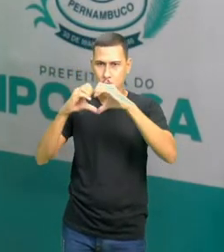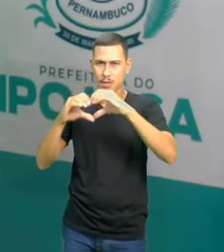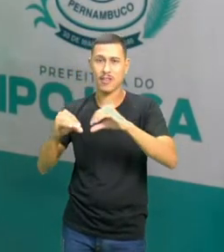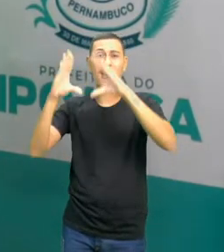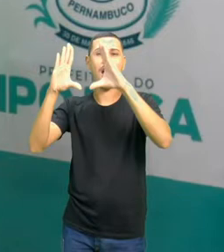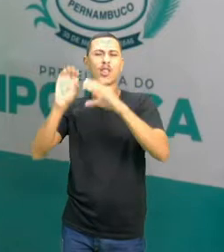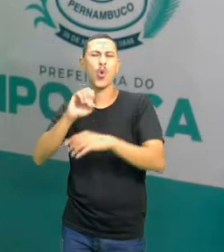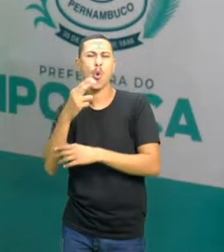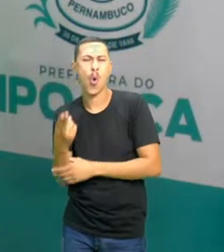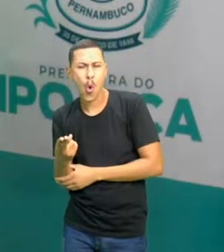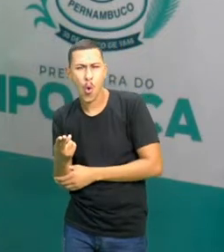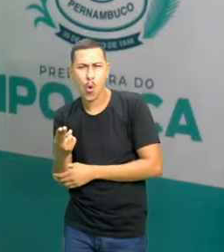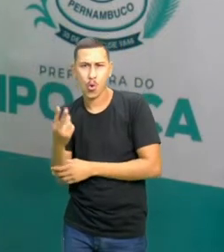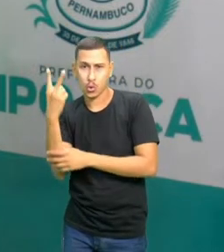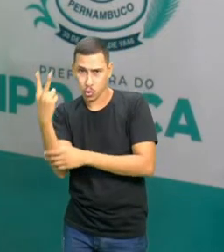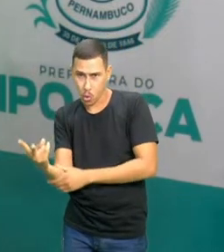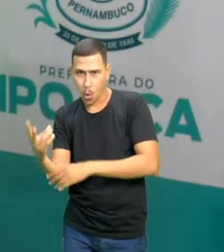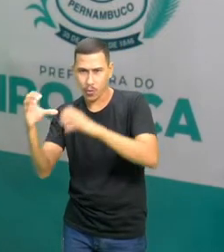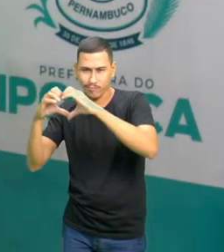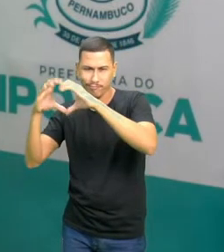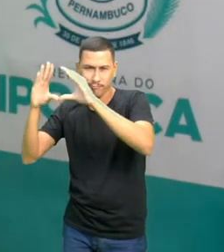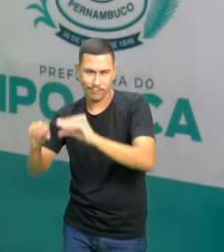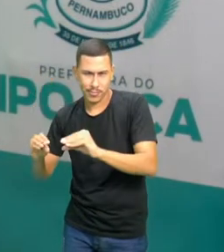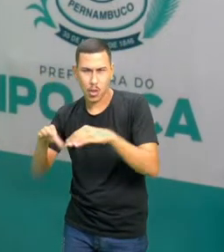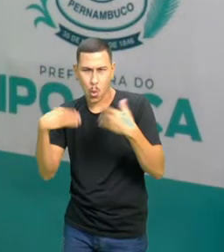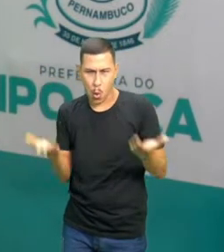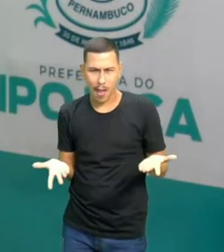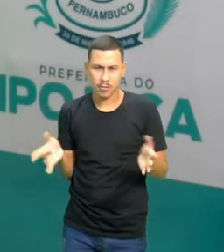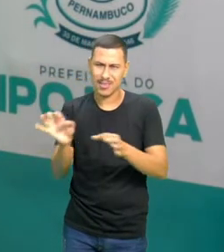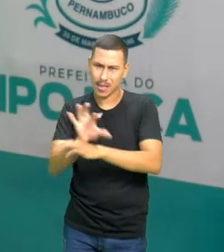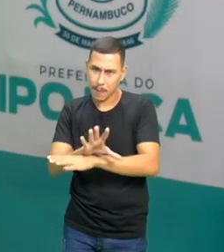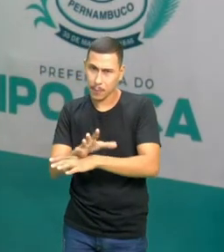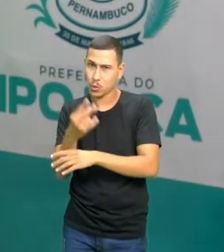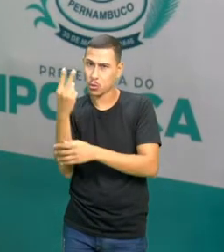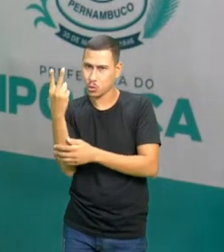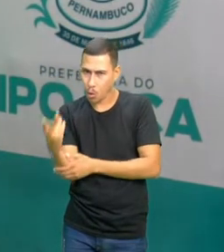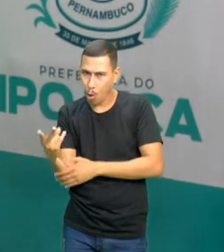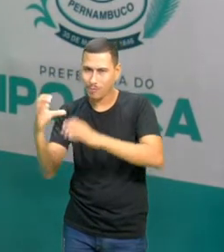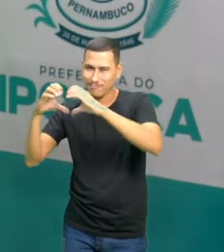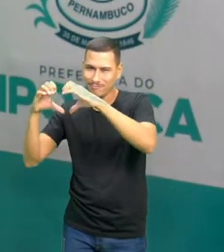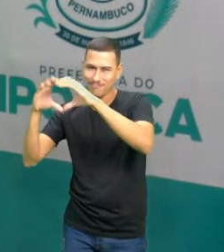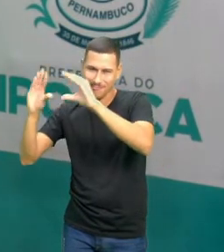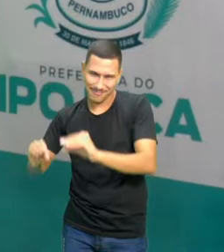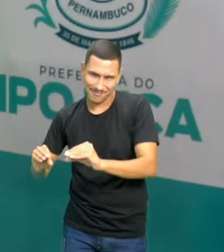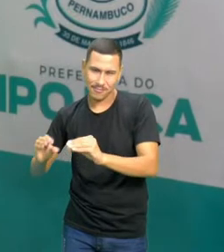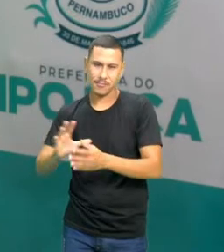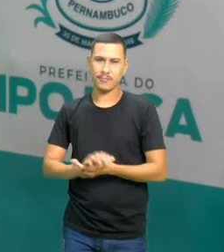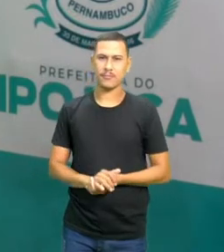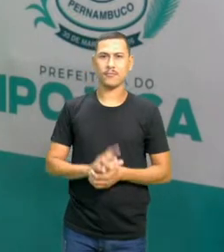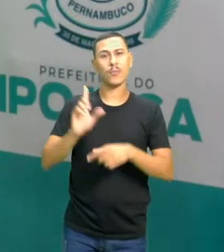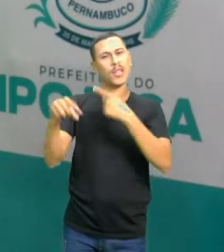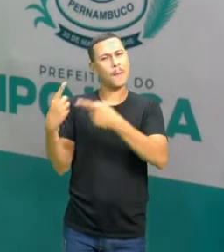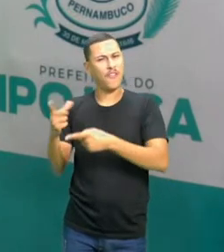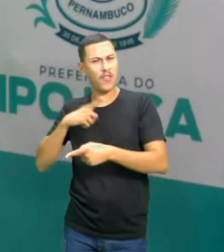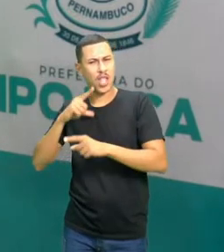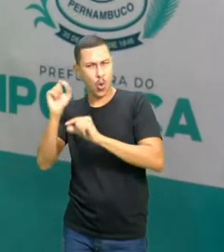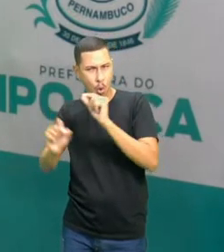ou dois pequenos? Perceba que a gente terminou com os dois pequenos. E após dele vai vir